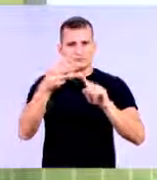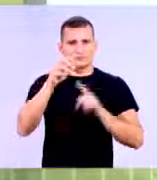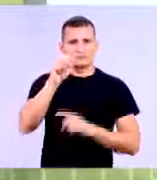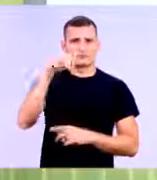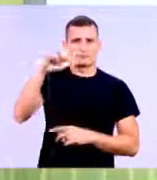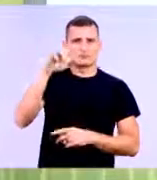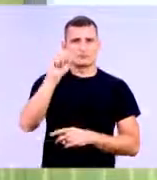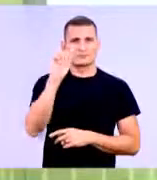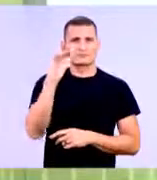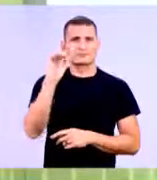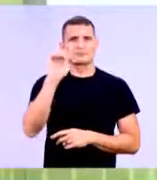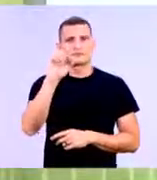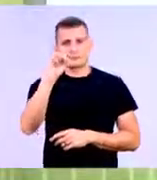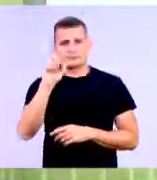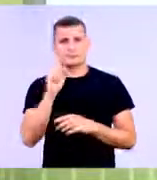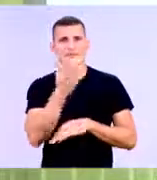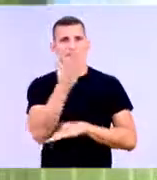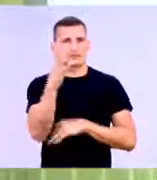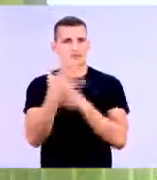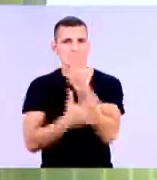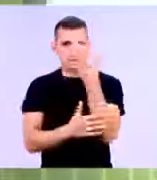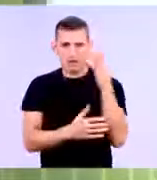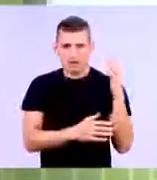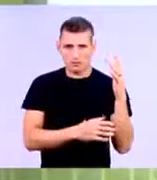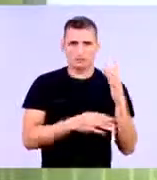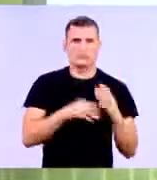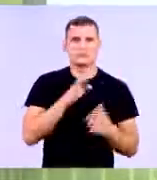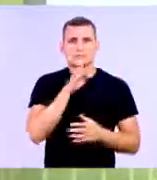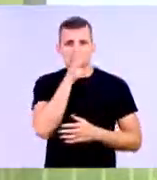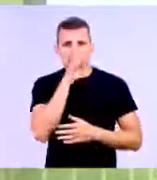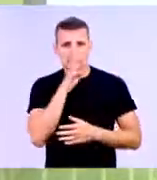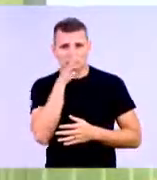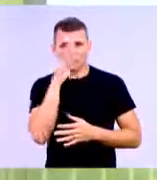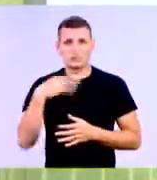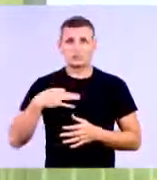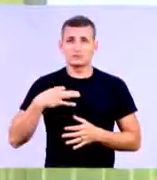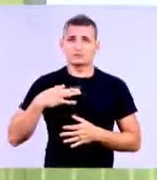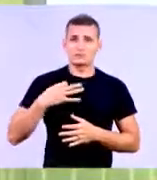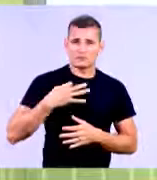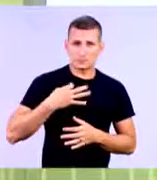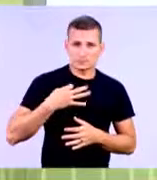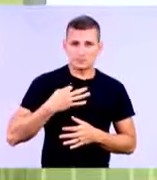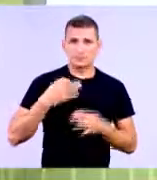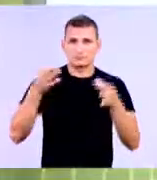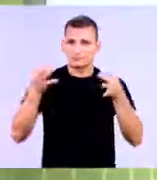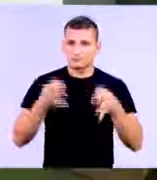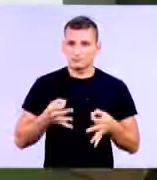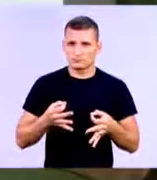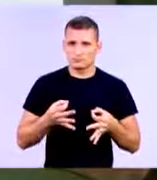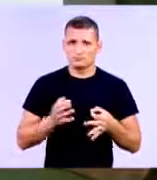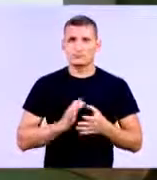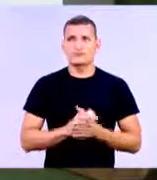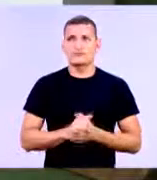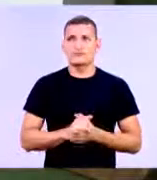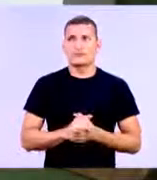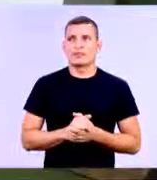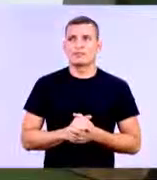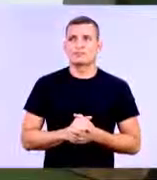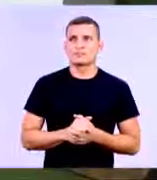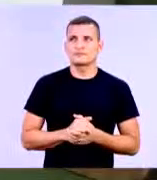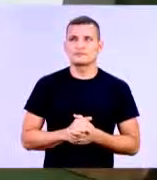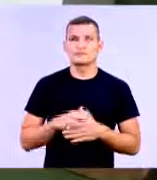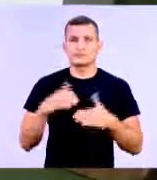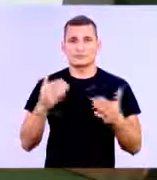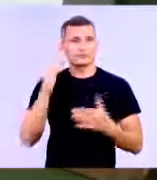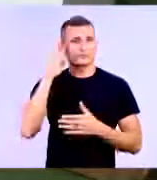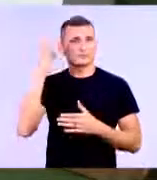as naturais, as involuntárias e as voluntárias. Certo, professor Fábio? Certo, professor. Quando imaginamos